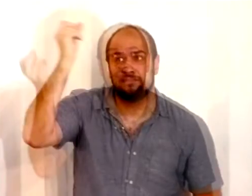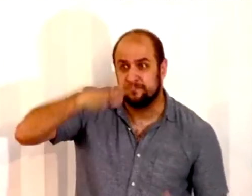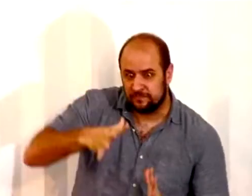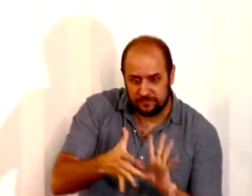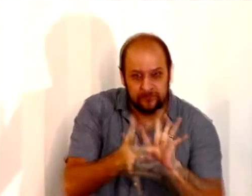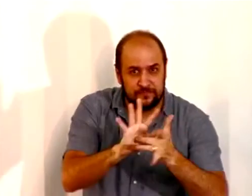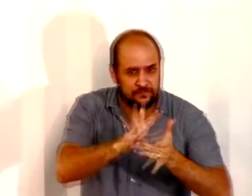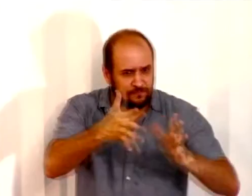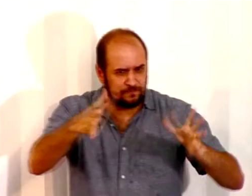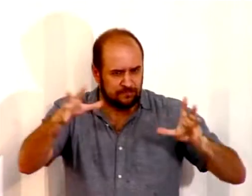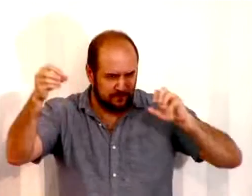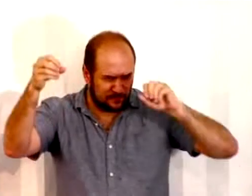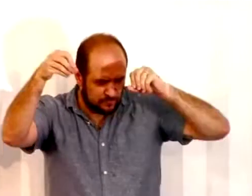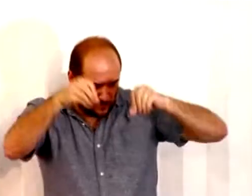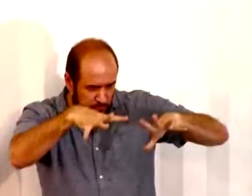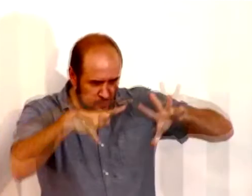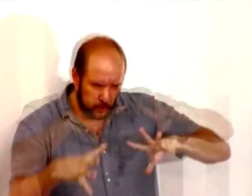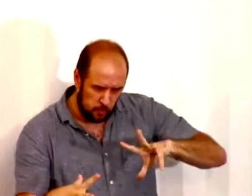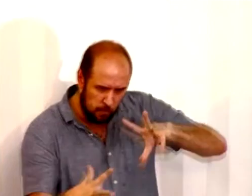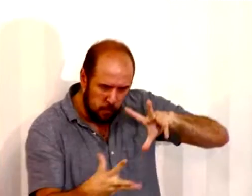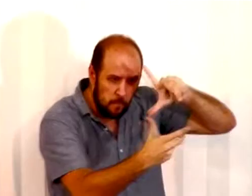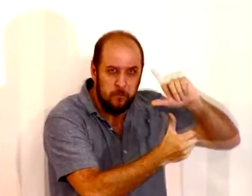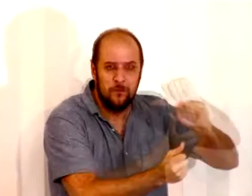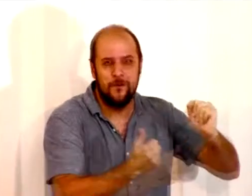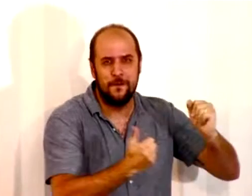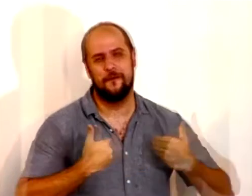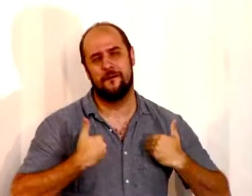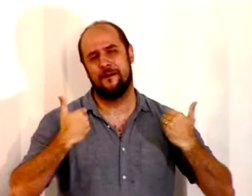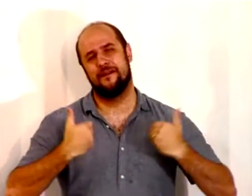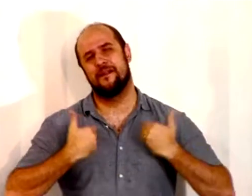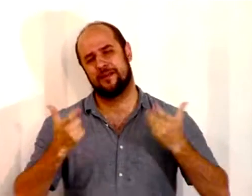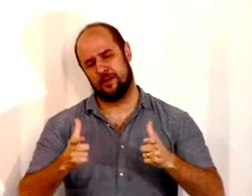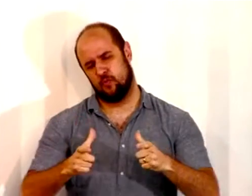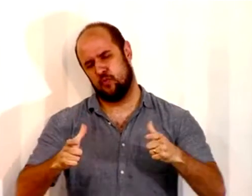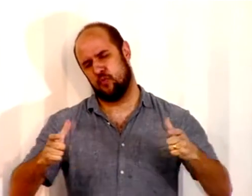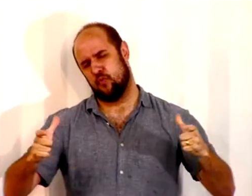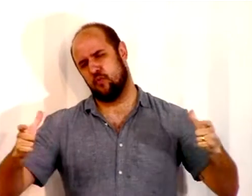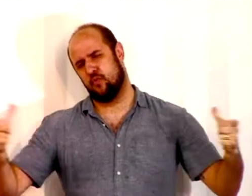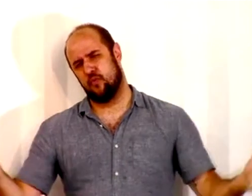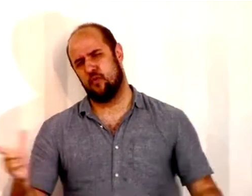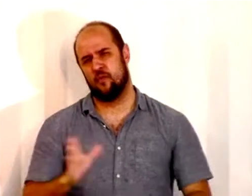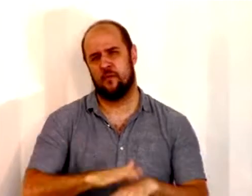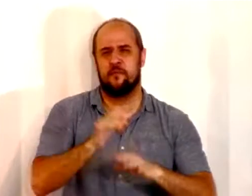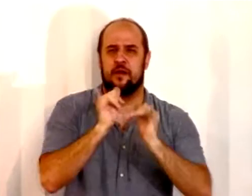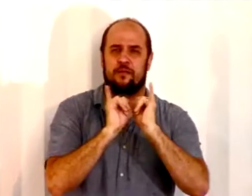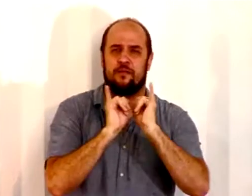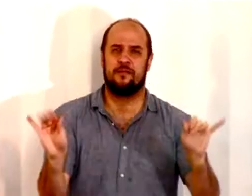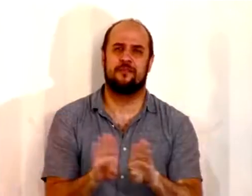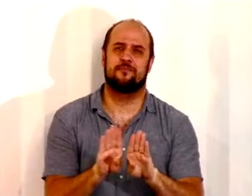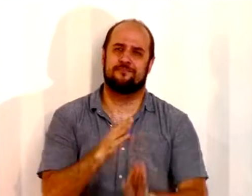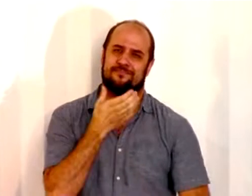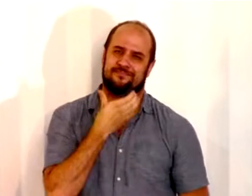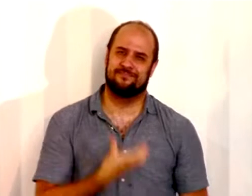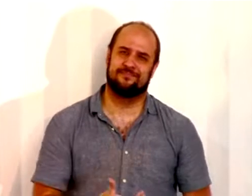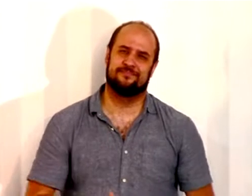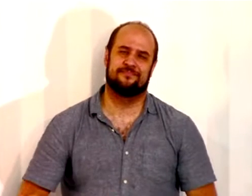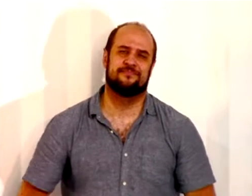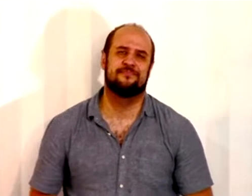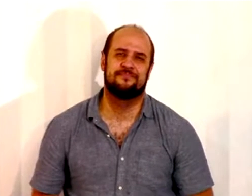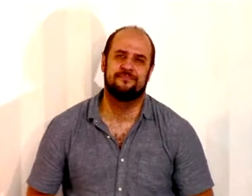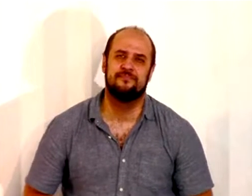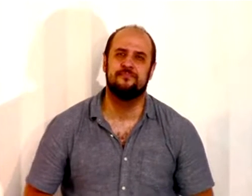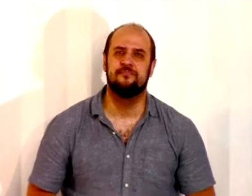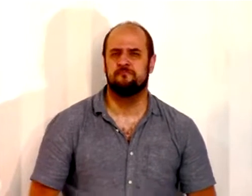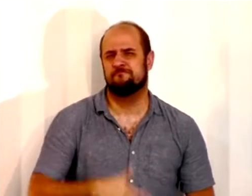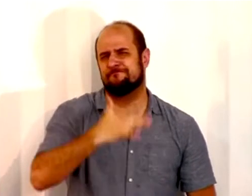brilha e ilumina a terra, a alegria do Senhor Jesus também é anunciada na mensagem do Natal. Muitas